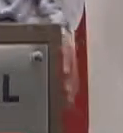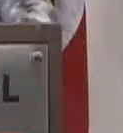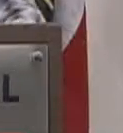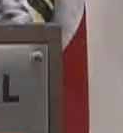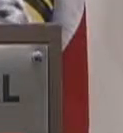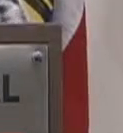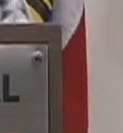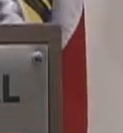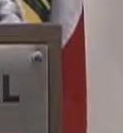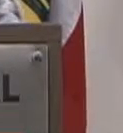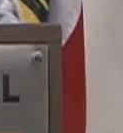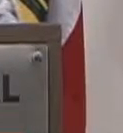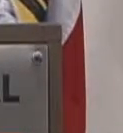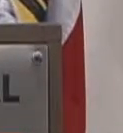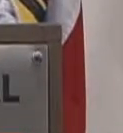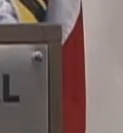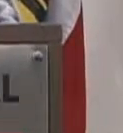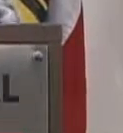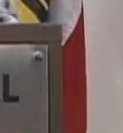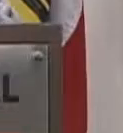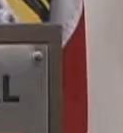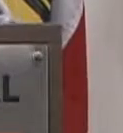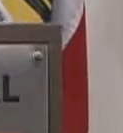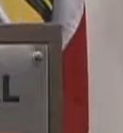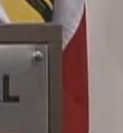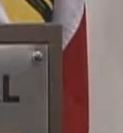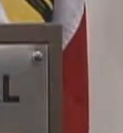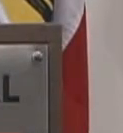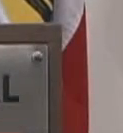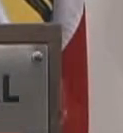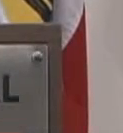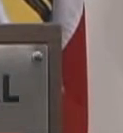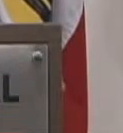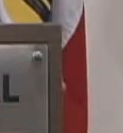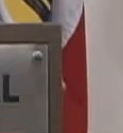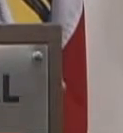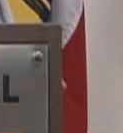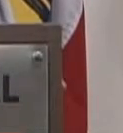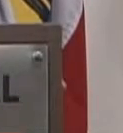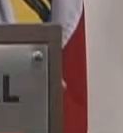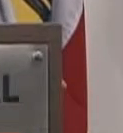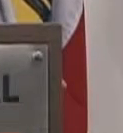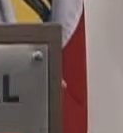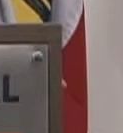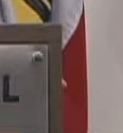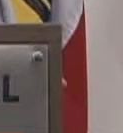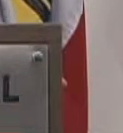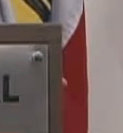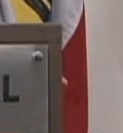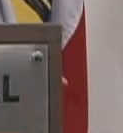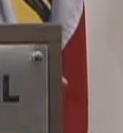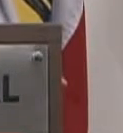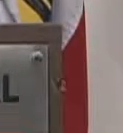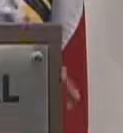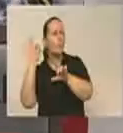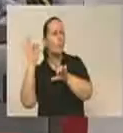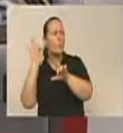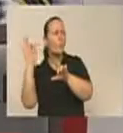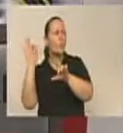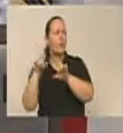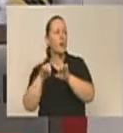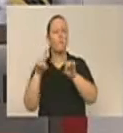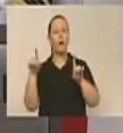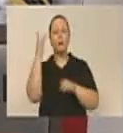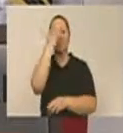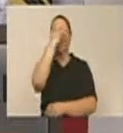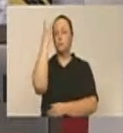Bom, presidente, que eu tenho a certeza que aqui na TV Legislativa não deu de escutar muito bem, mas as pessoas